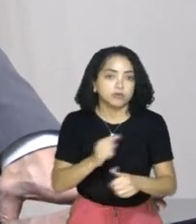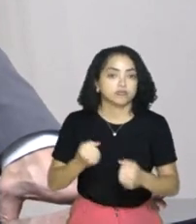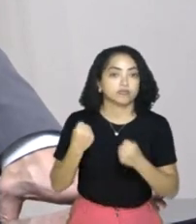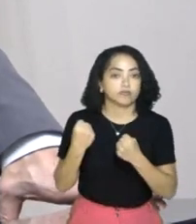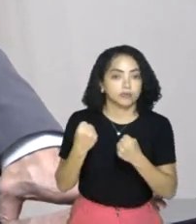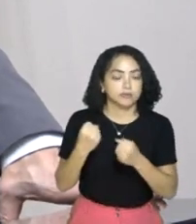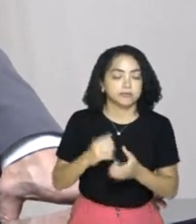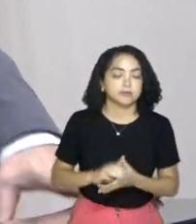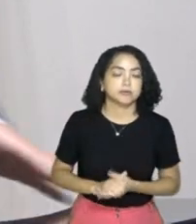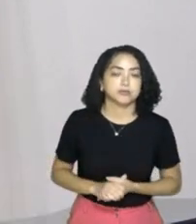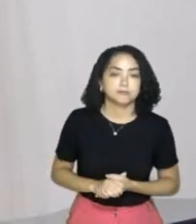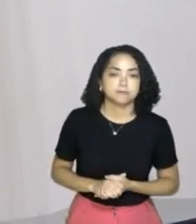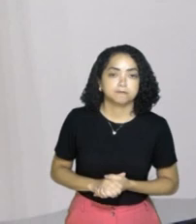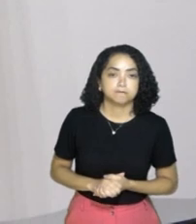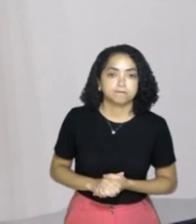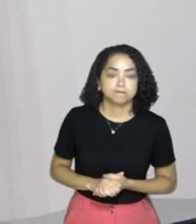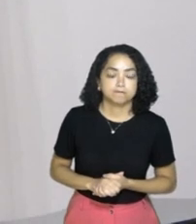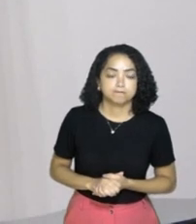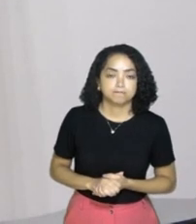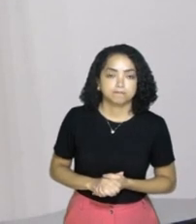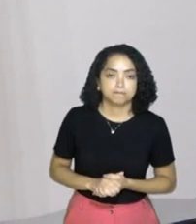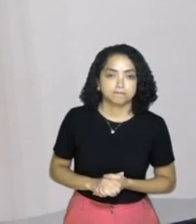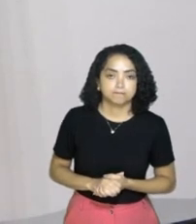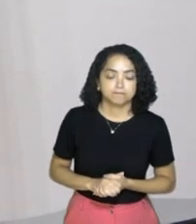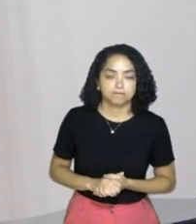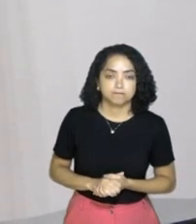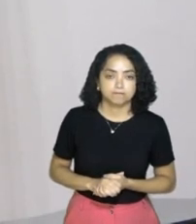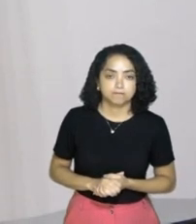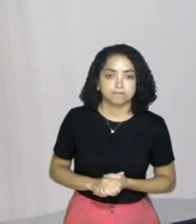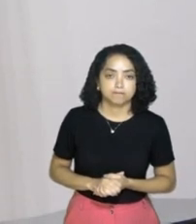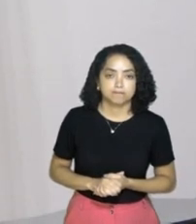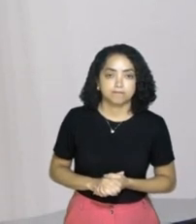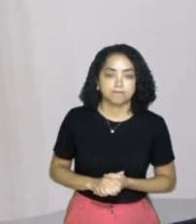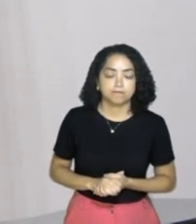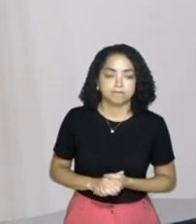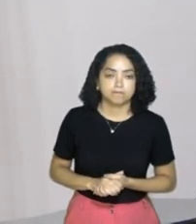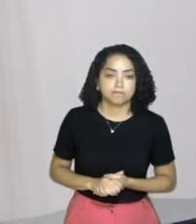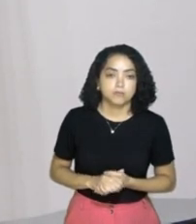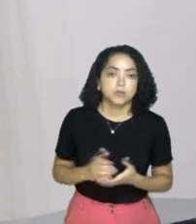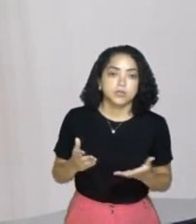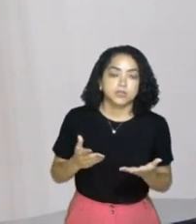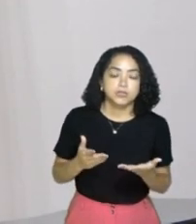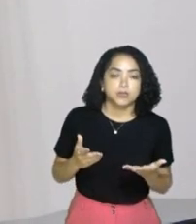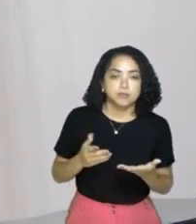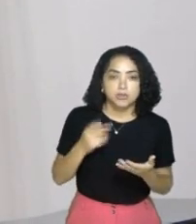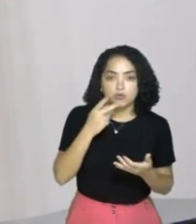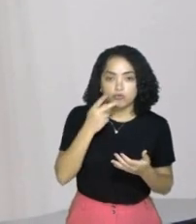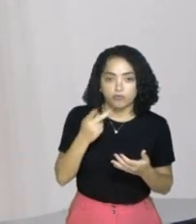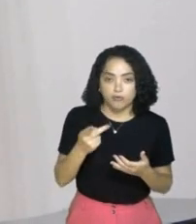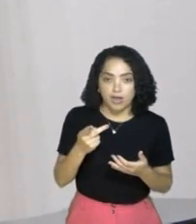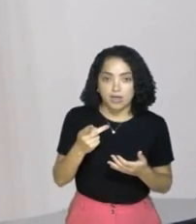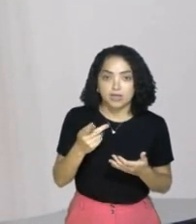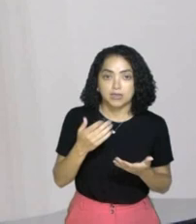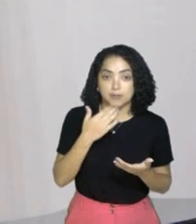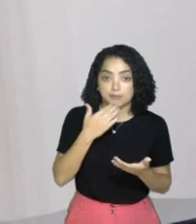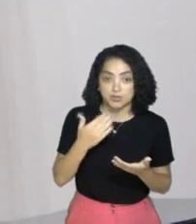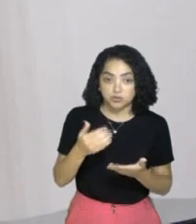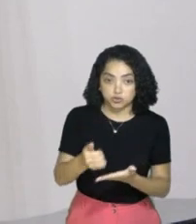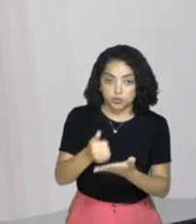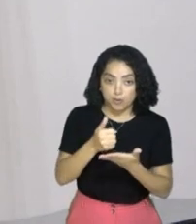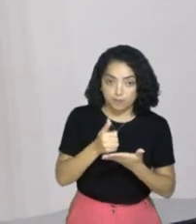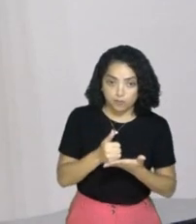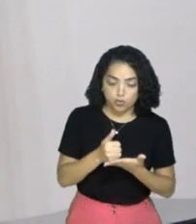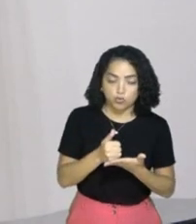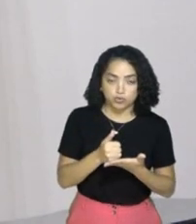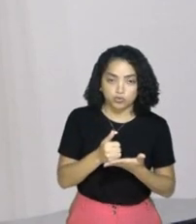física portanto eu falo isso para pedir também o apoio a esse